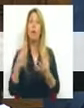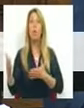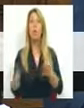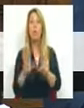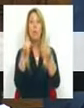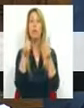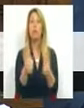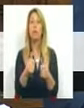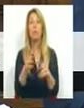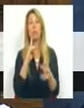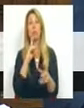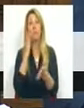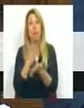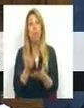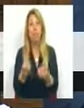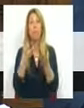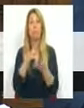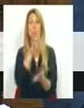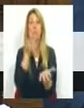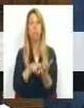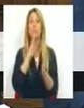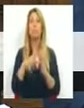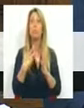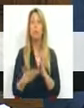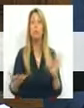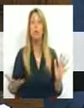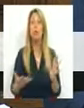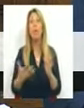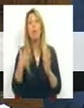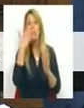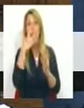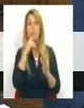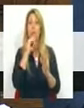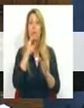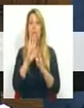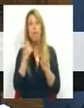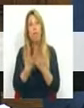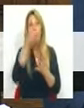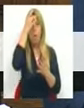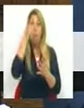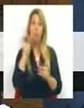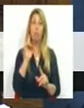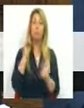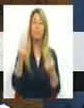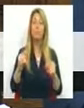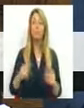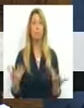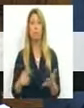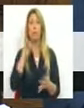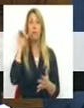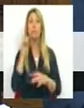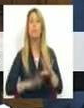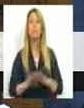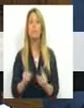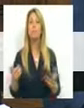direção correta da aprovação do plano e, onde possível, adicionar valor e sugestões, sempre o fizemos. Sim,